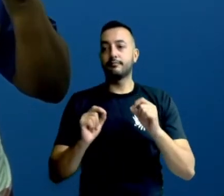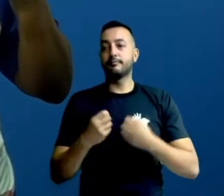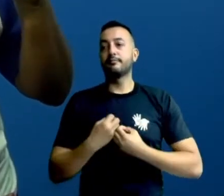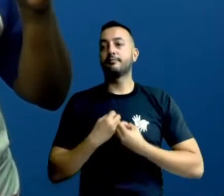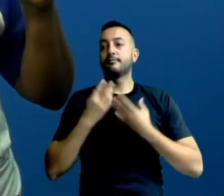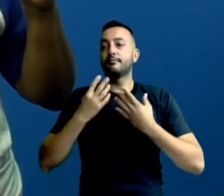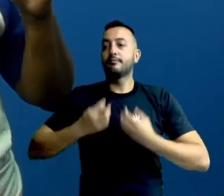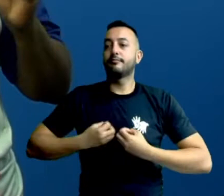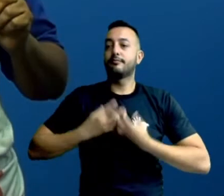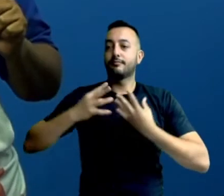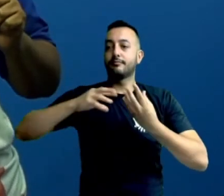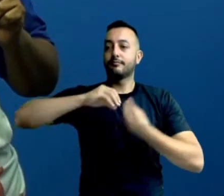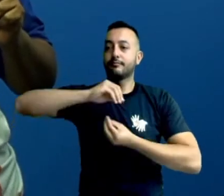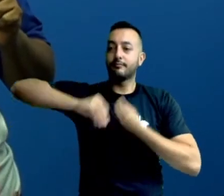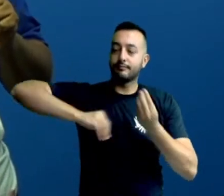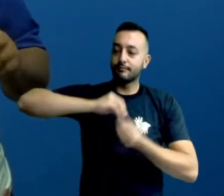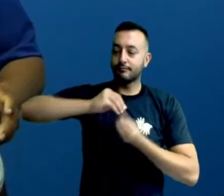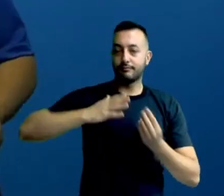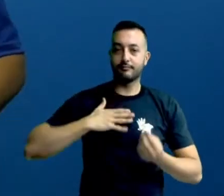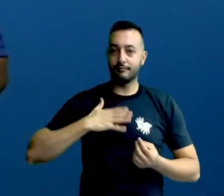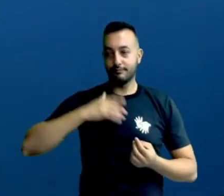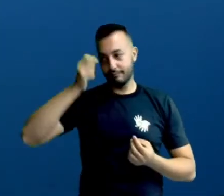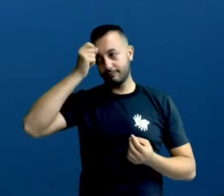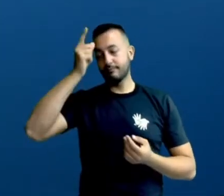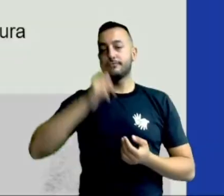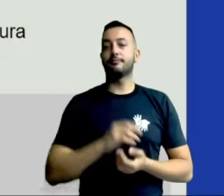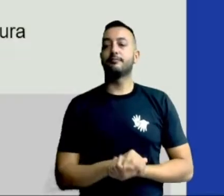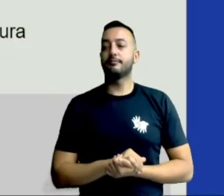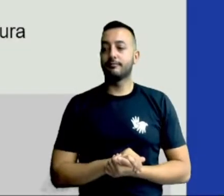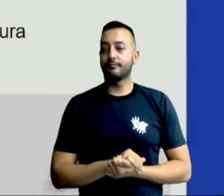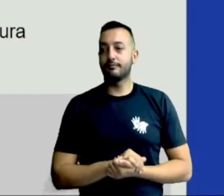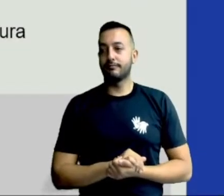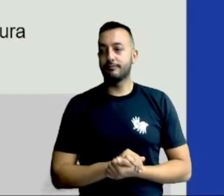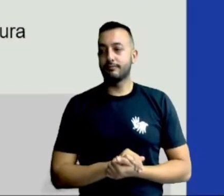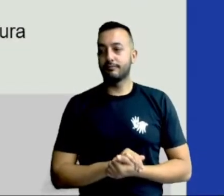poema Misturas, de minha autoria. Vamos lá!